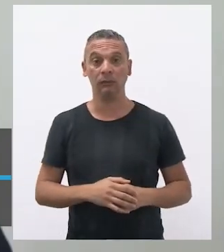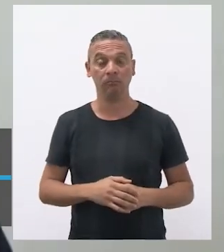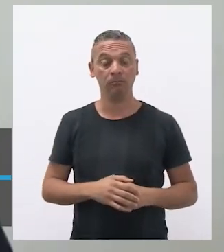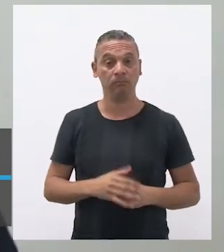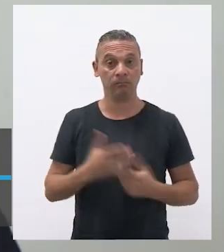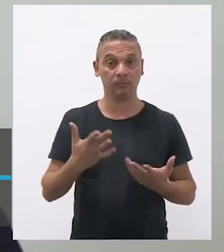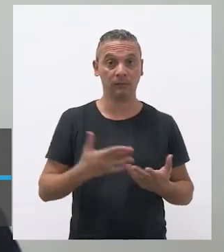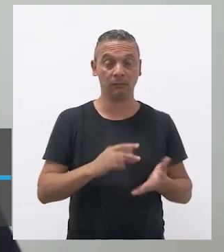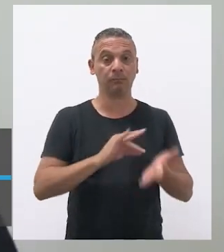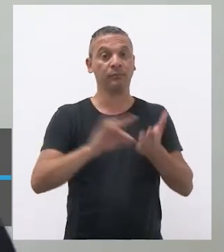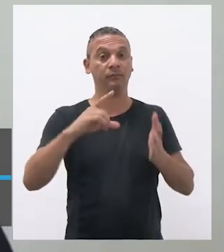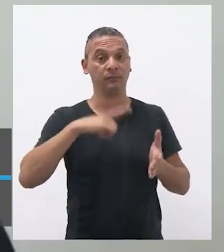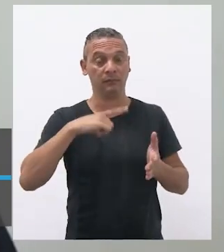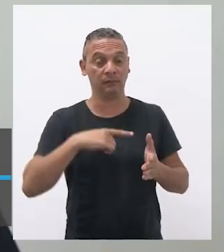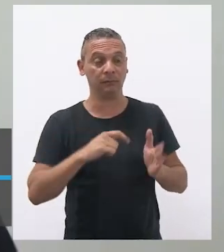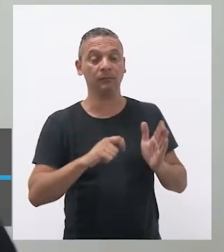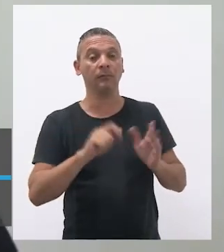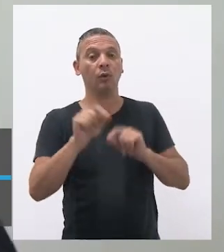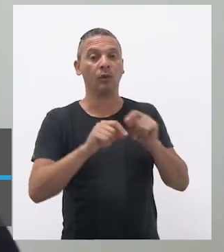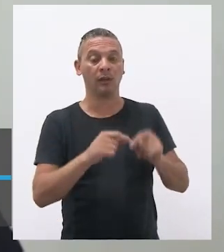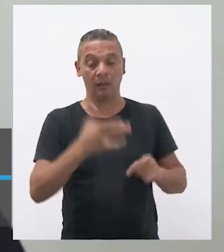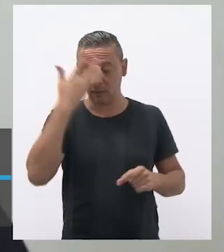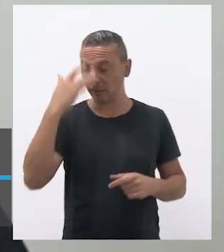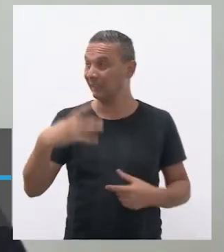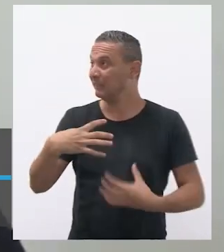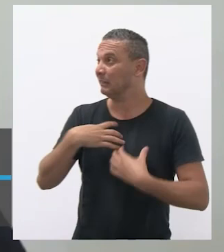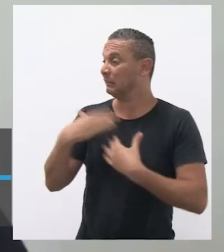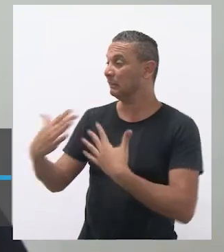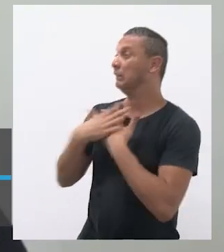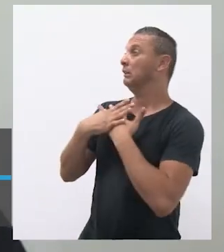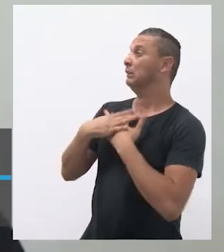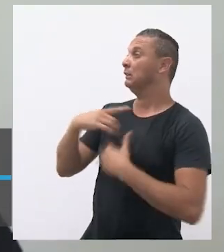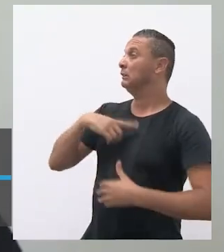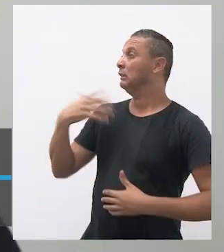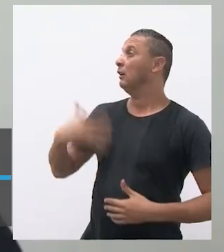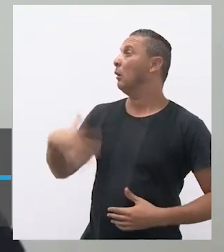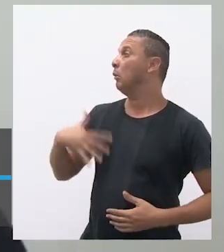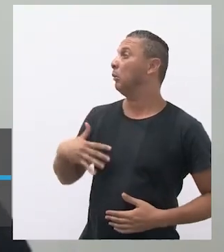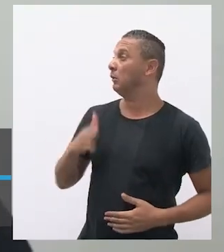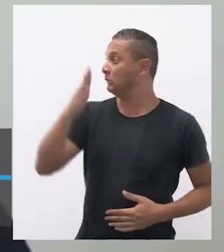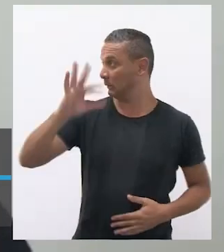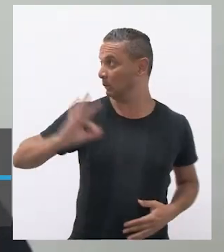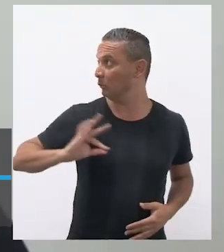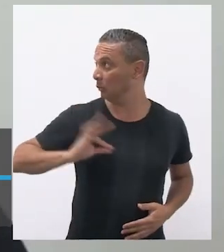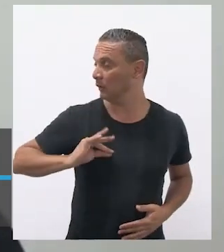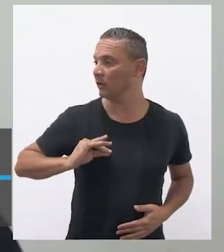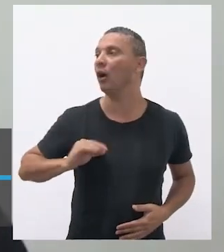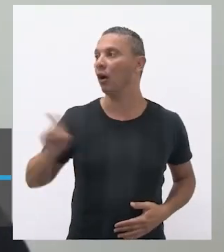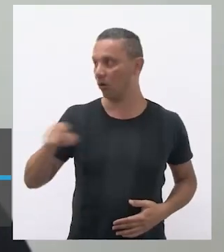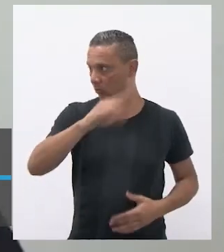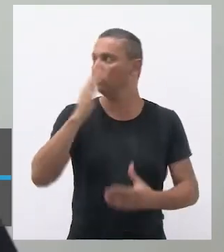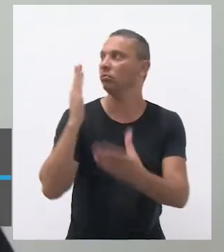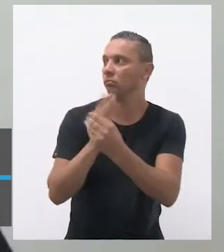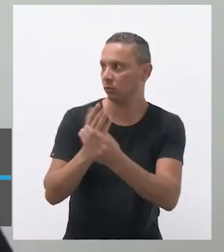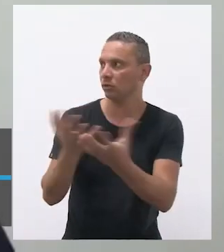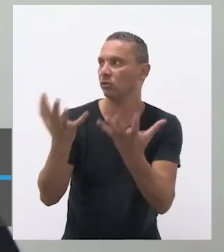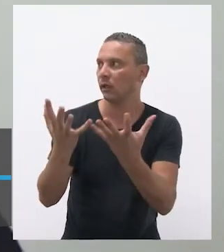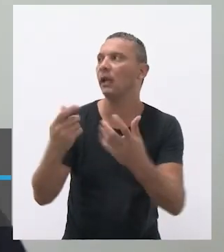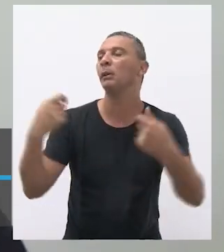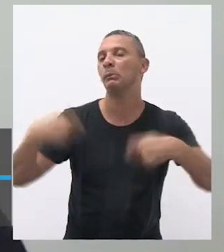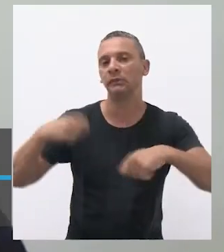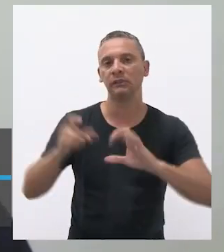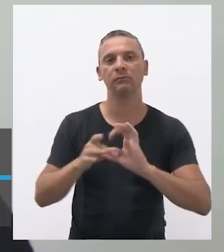a partir de alguns referenciais teóricos estabelecidos, o que ela denomina as intenções ou estratégias